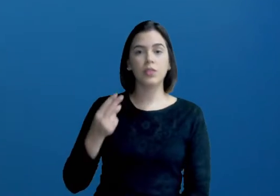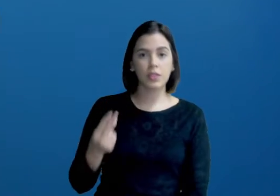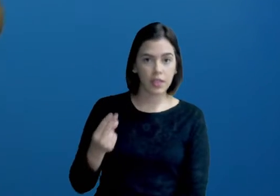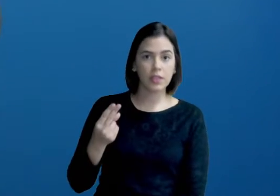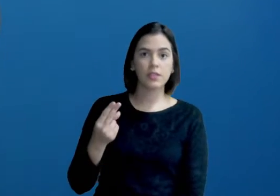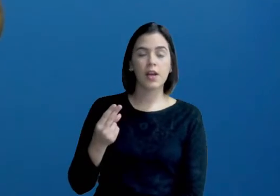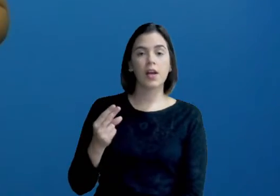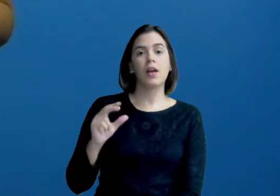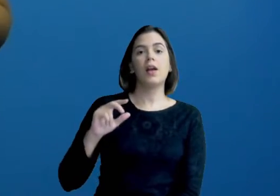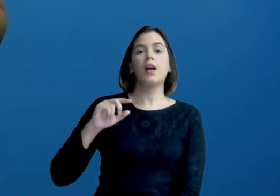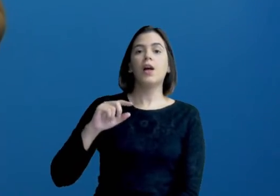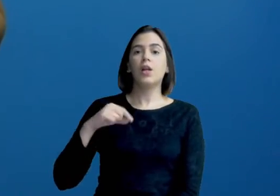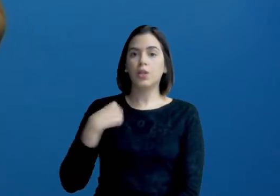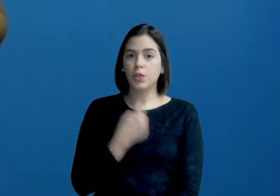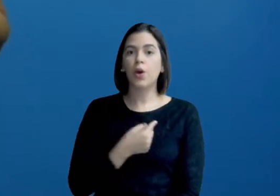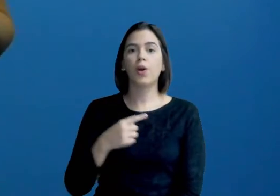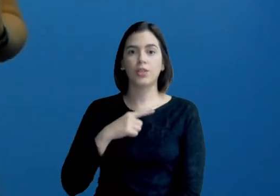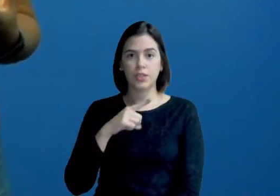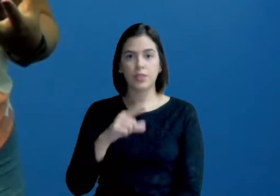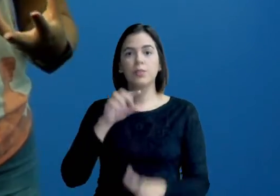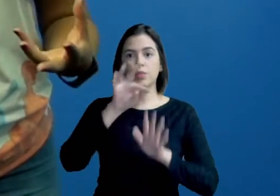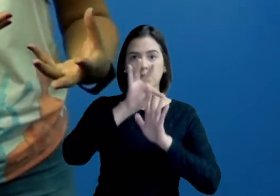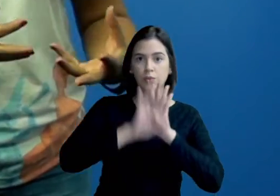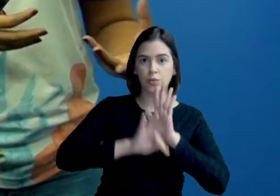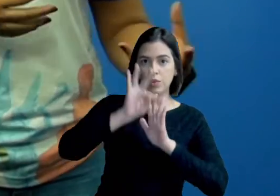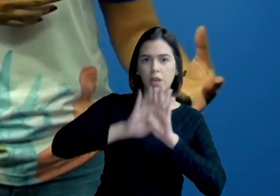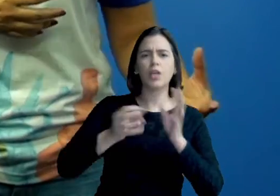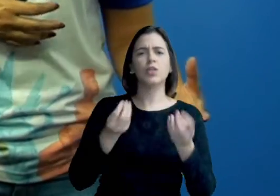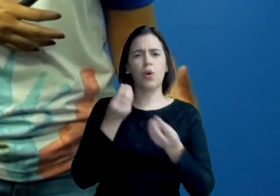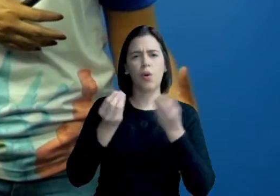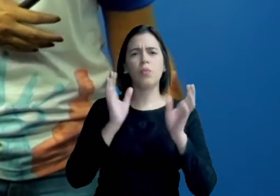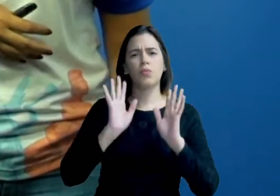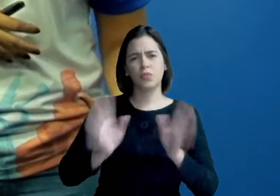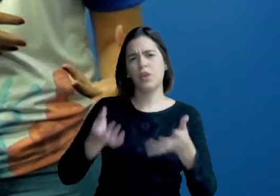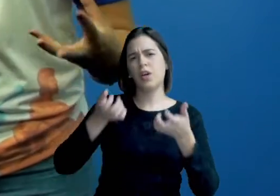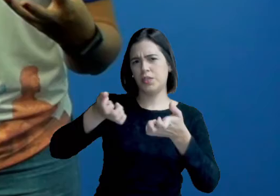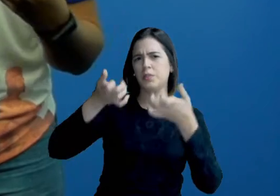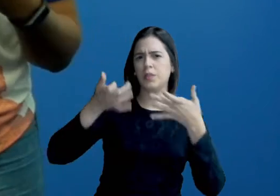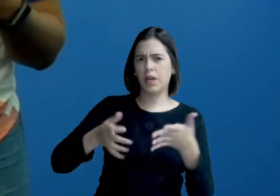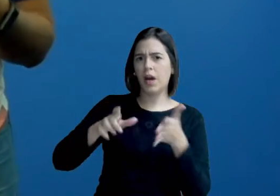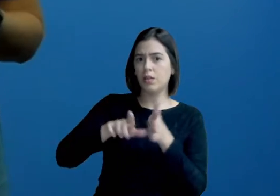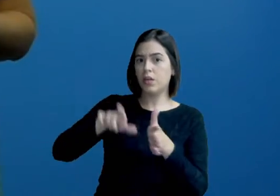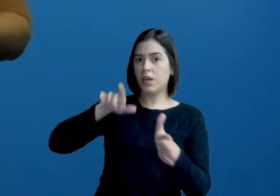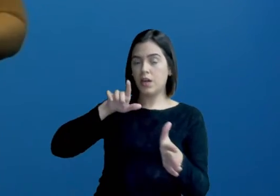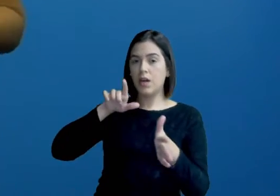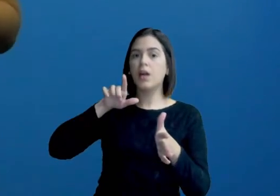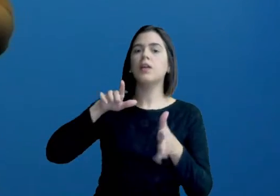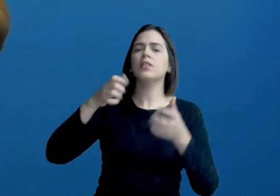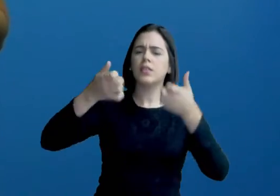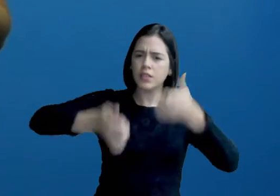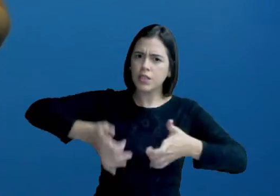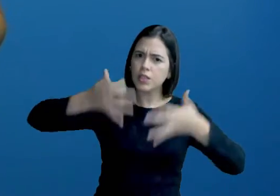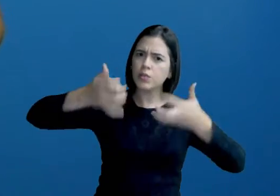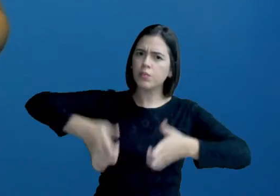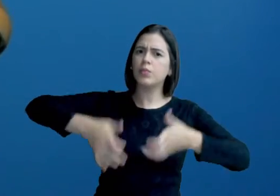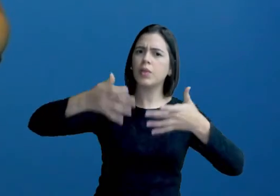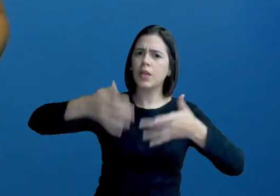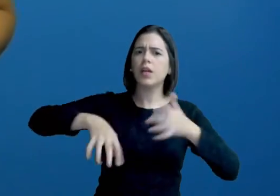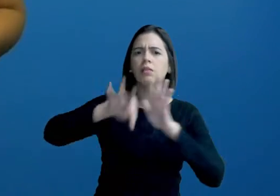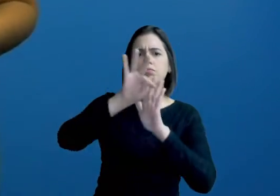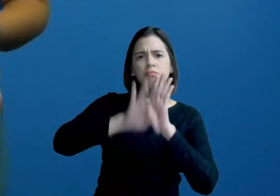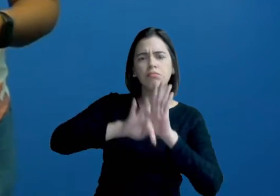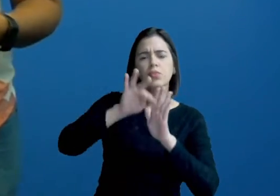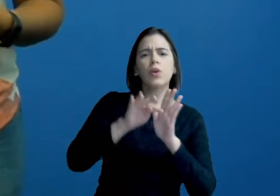seja, a gente tem esses textos, né, como eu havia falado, que narram